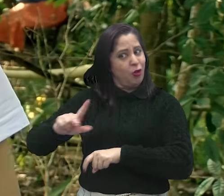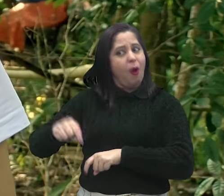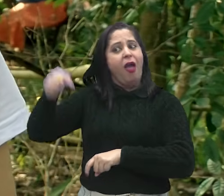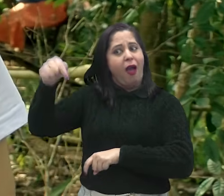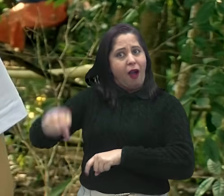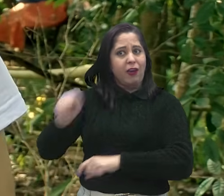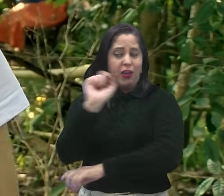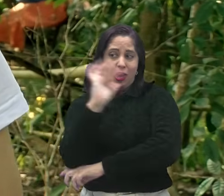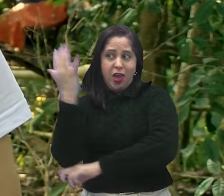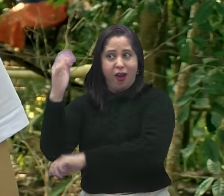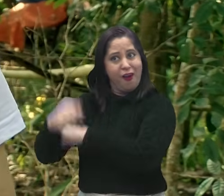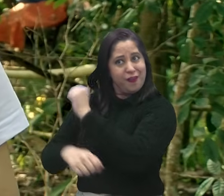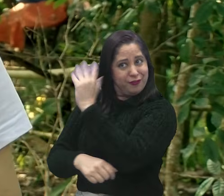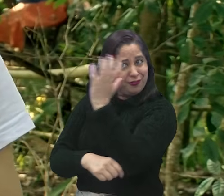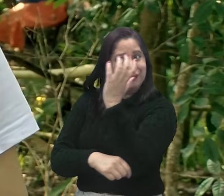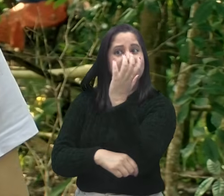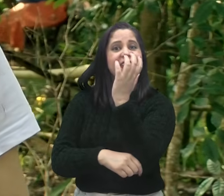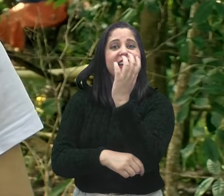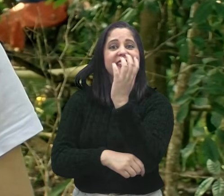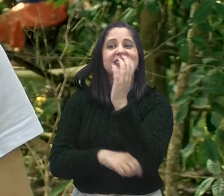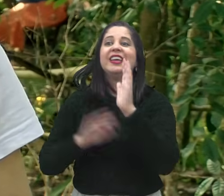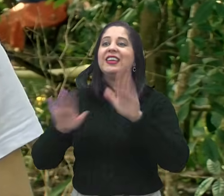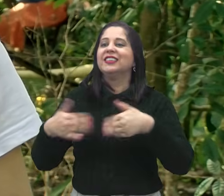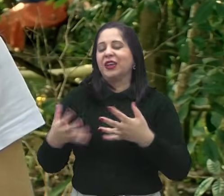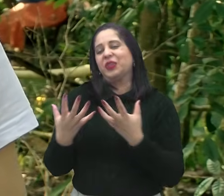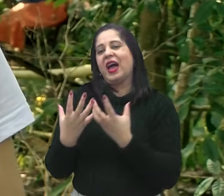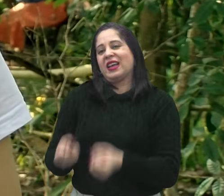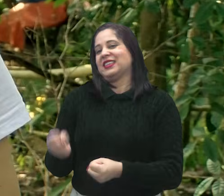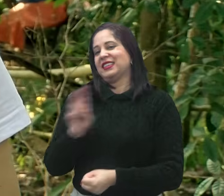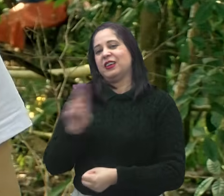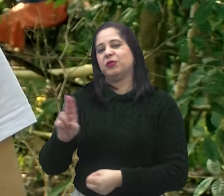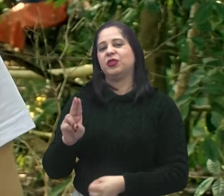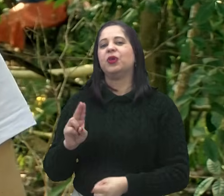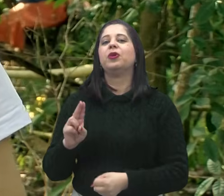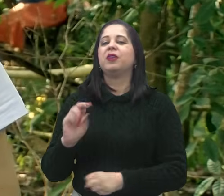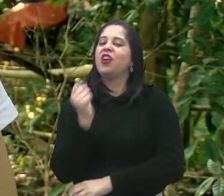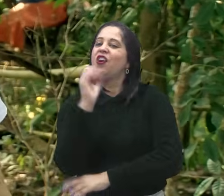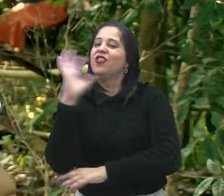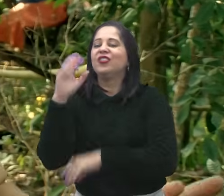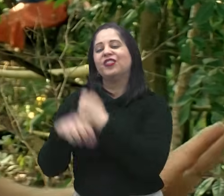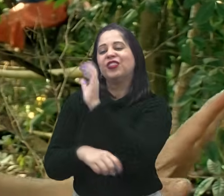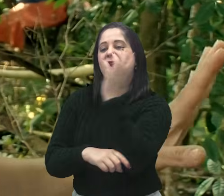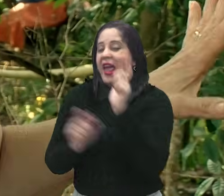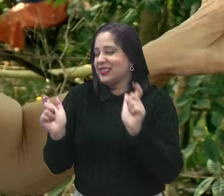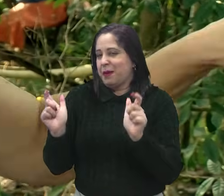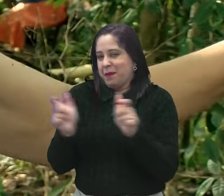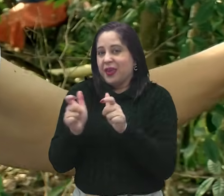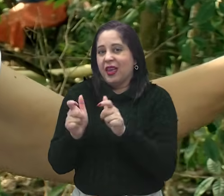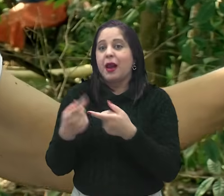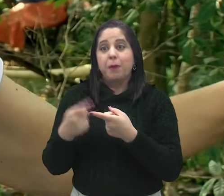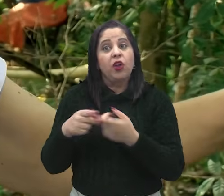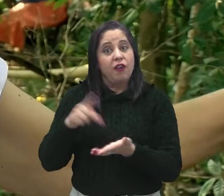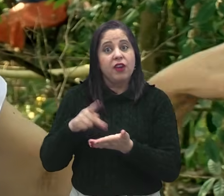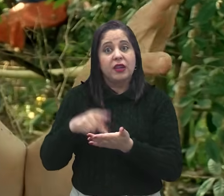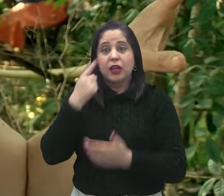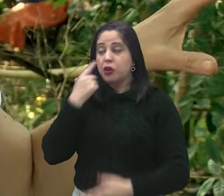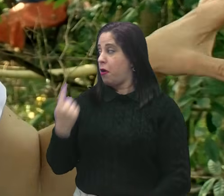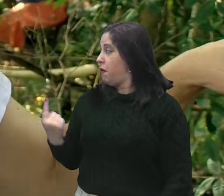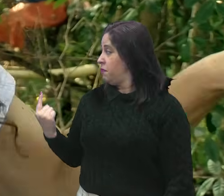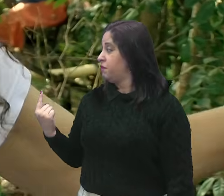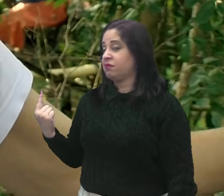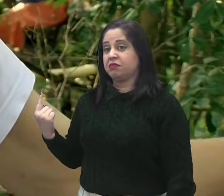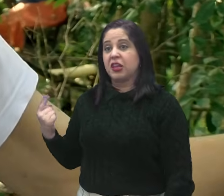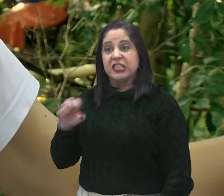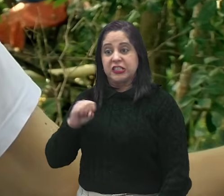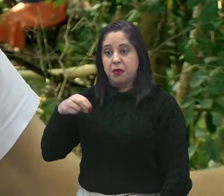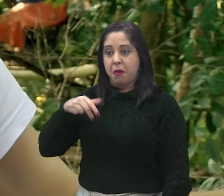fazendinha. Então a partir daí nós adotamos o nome de florestinha, porque realmente, se você hoje vai lá para baixo, a